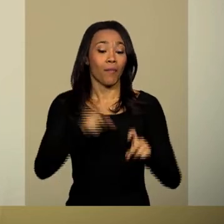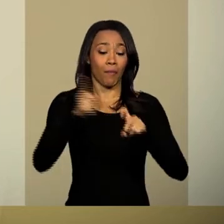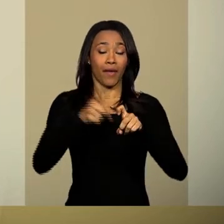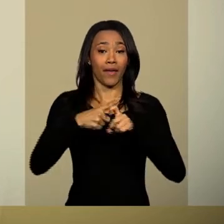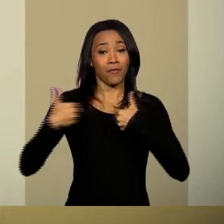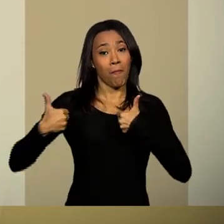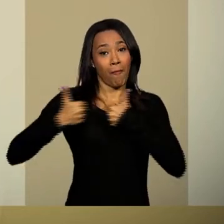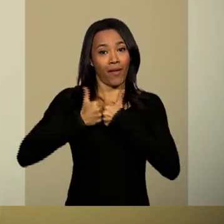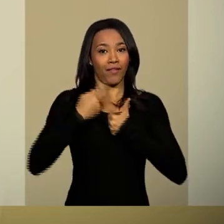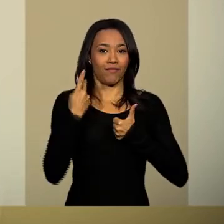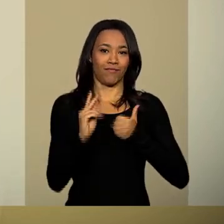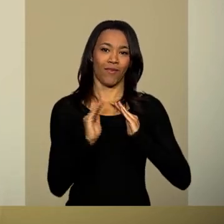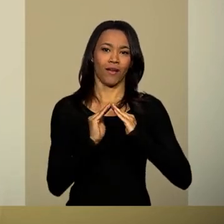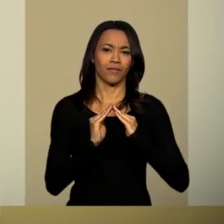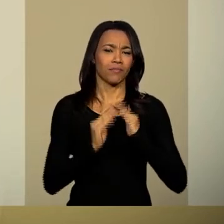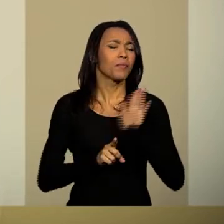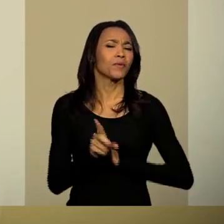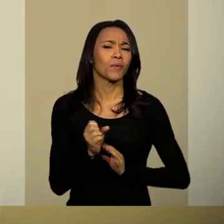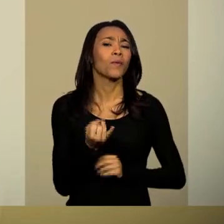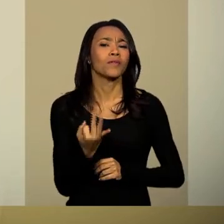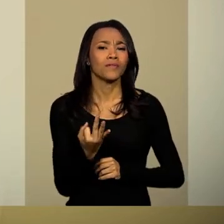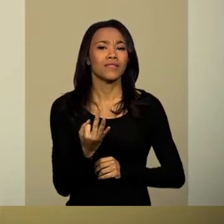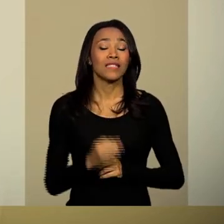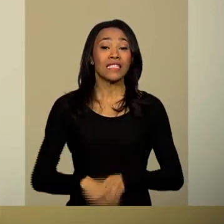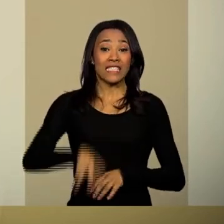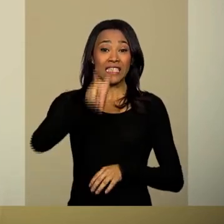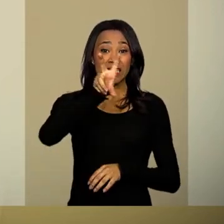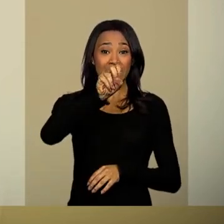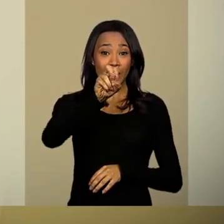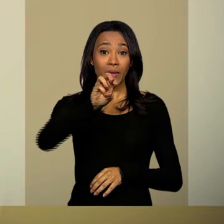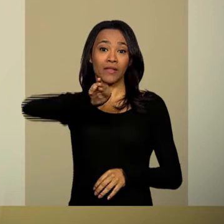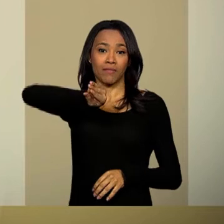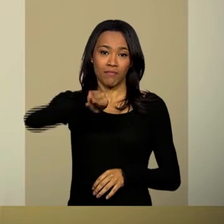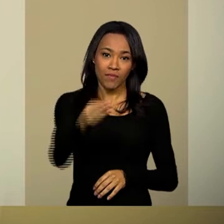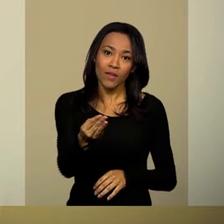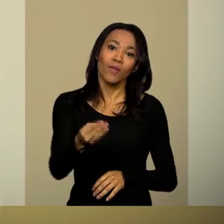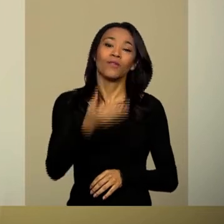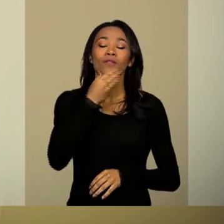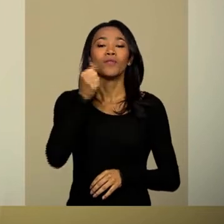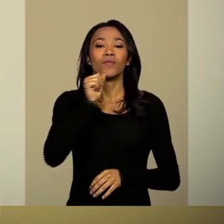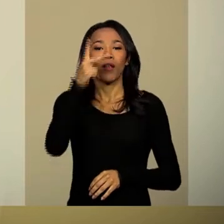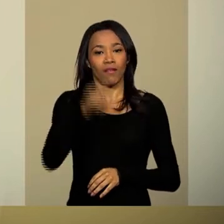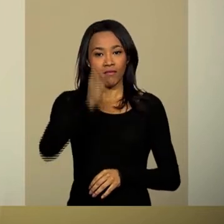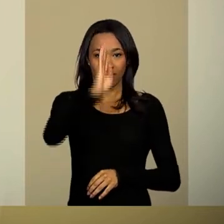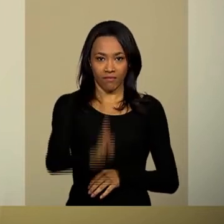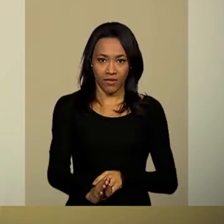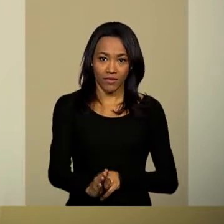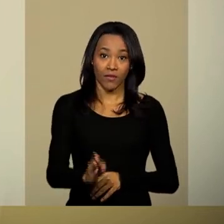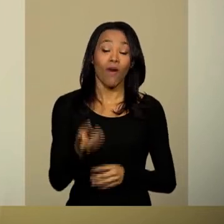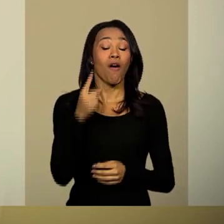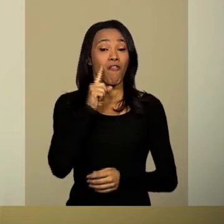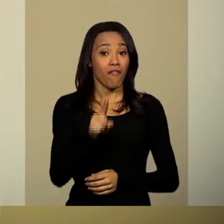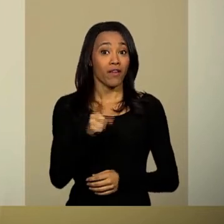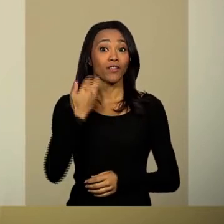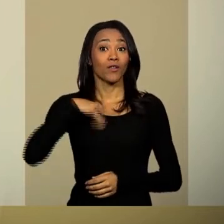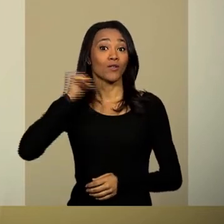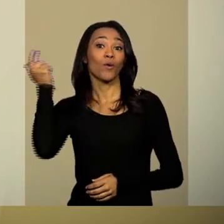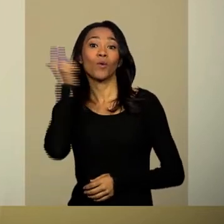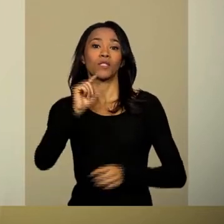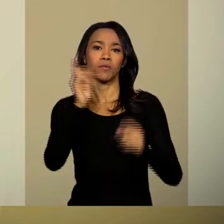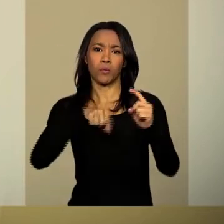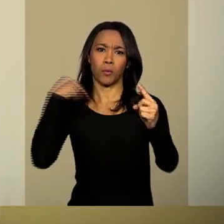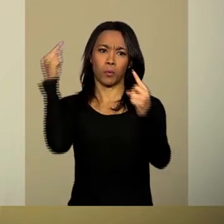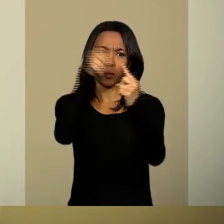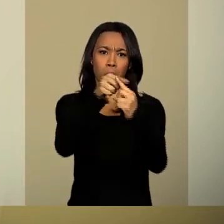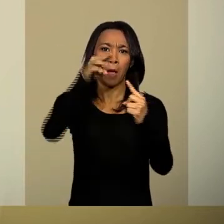próximo de sua casa quantos Presidente 50 milhões de brasileiros e brasileiras Luciano veja que superamos a nossa